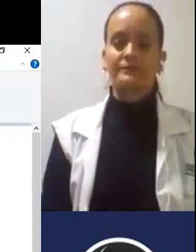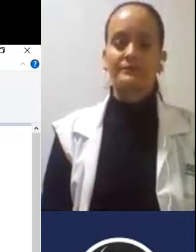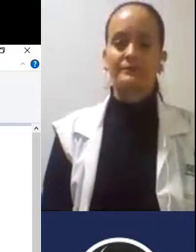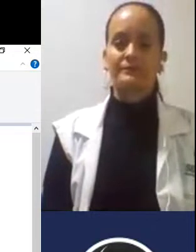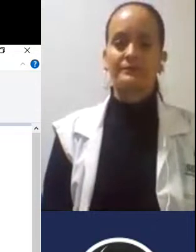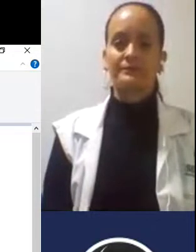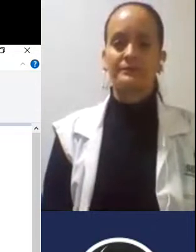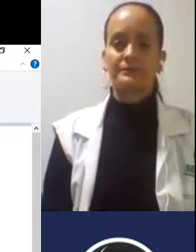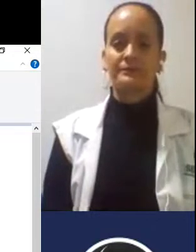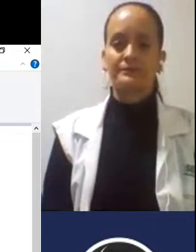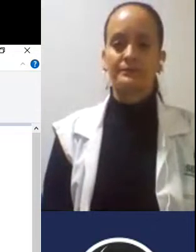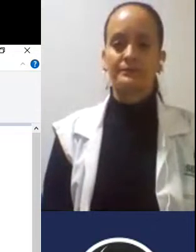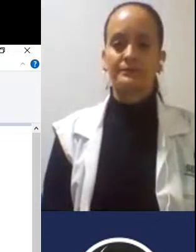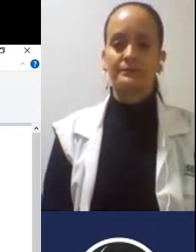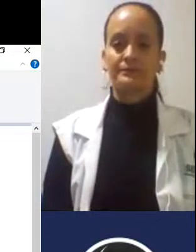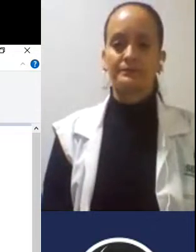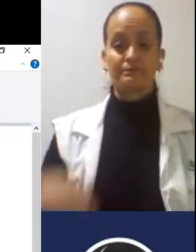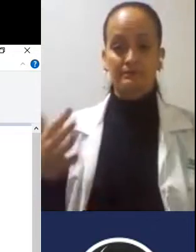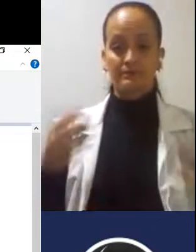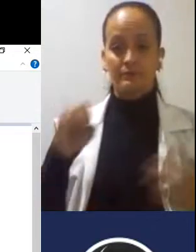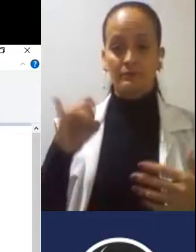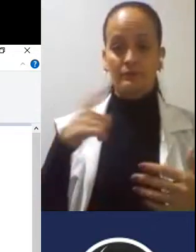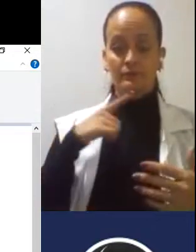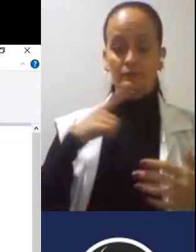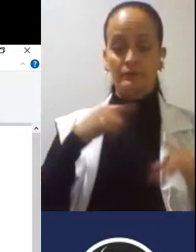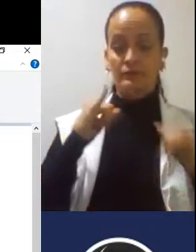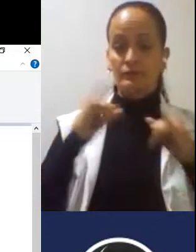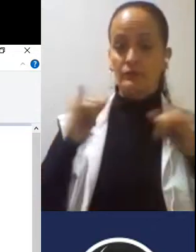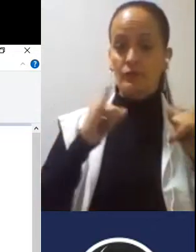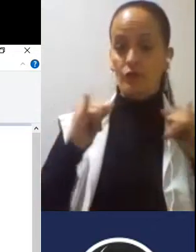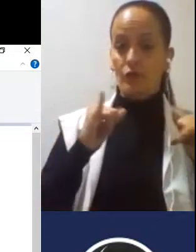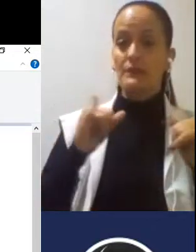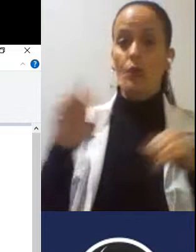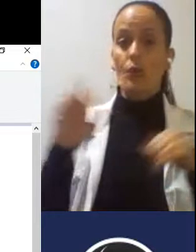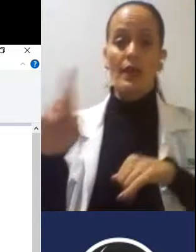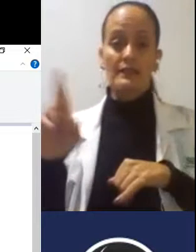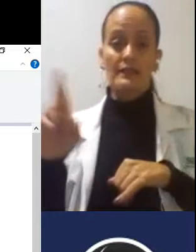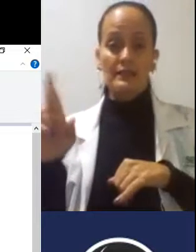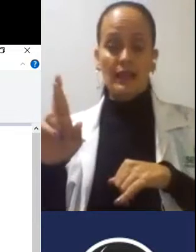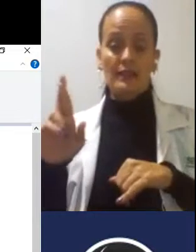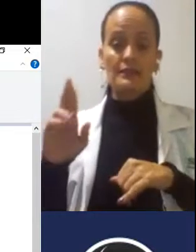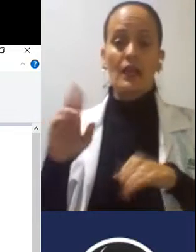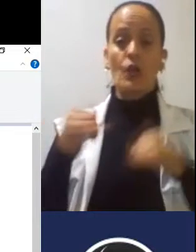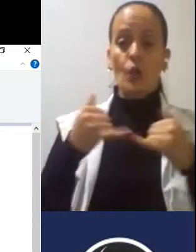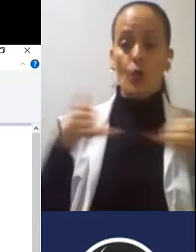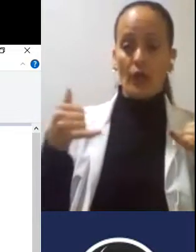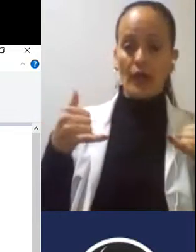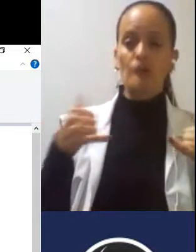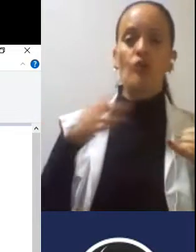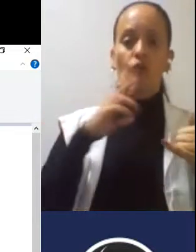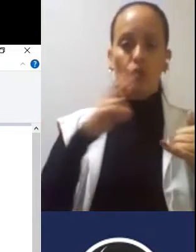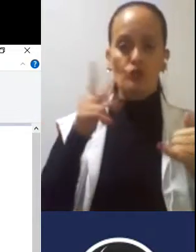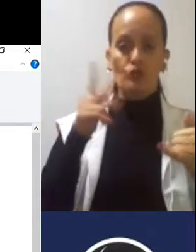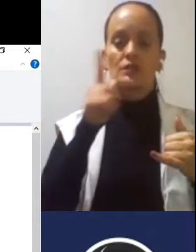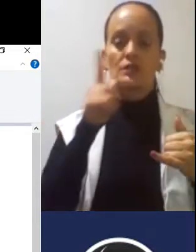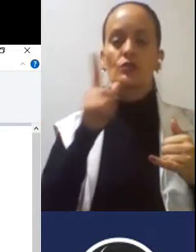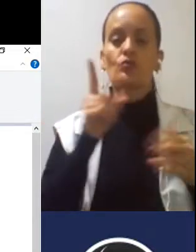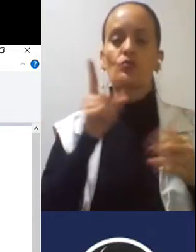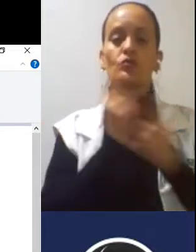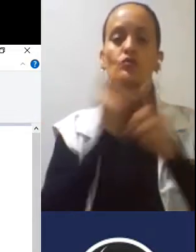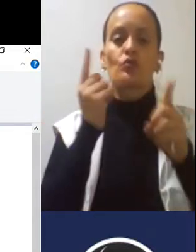Então, por exemplo, se eu tenho informações de resistência e corrente, eu consigo achar a tensão, né? Se eu tenho informações de